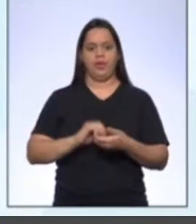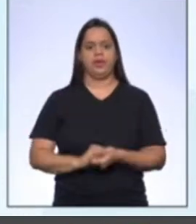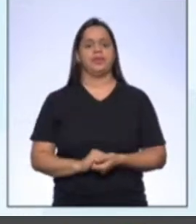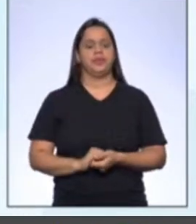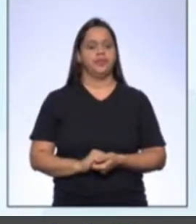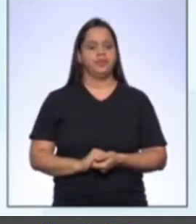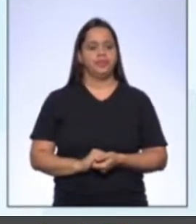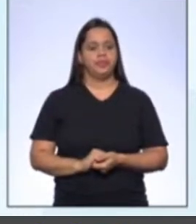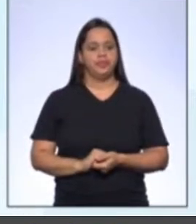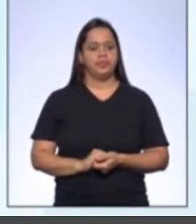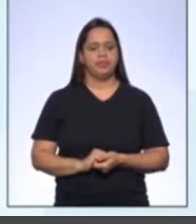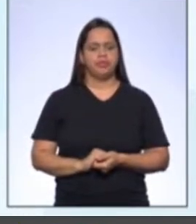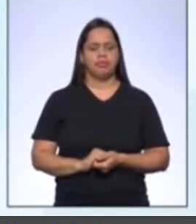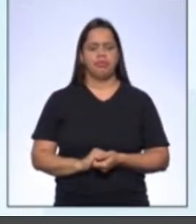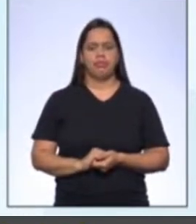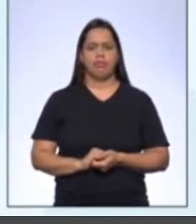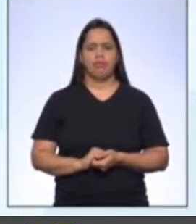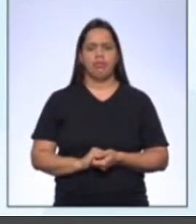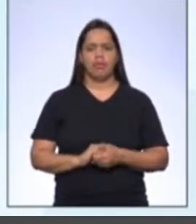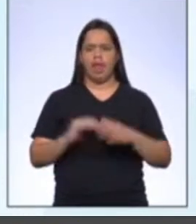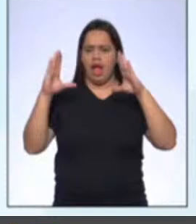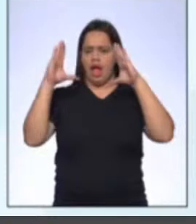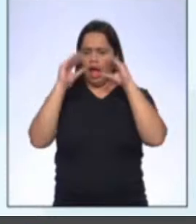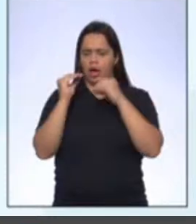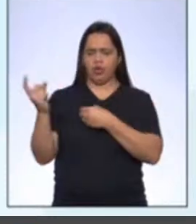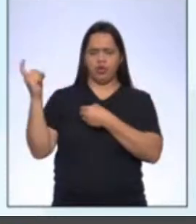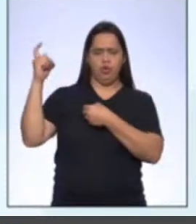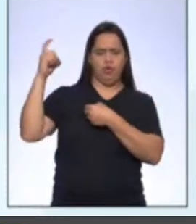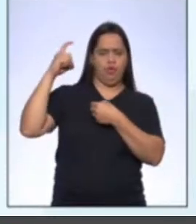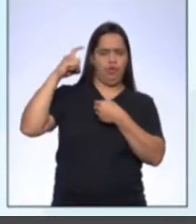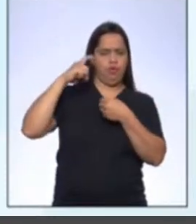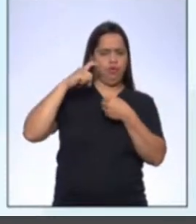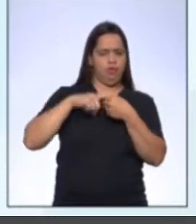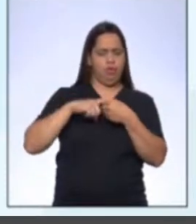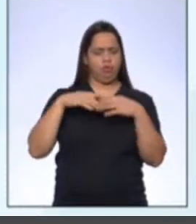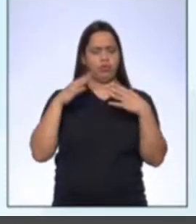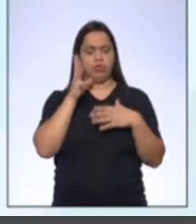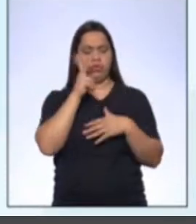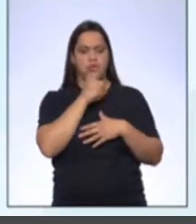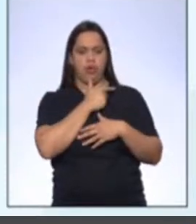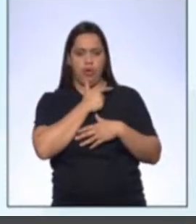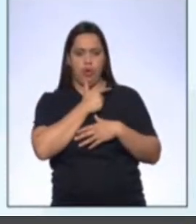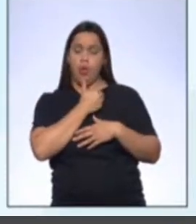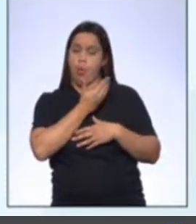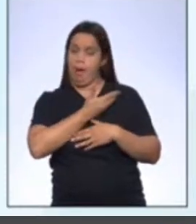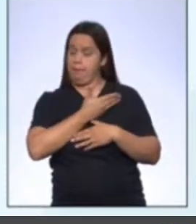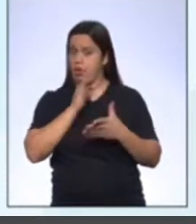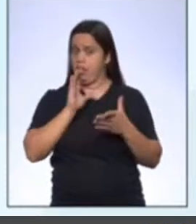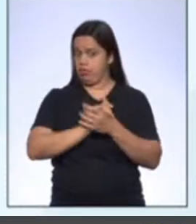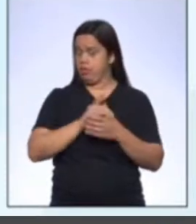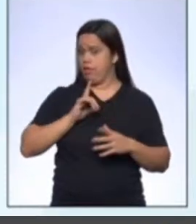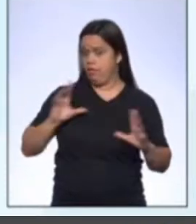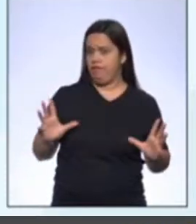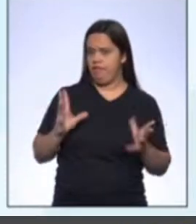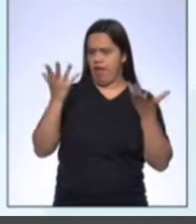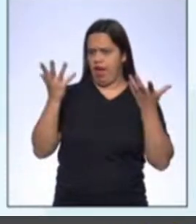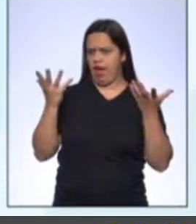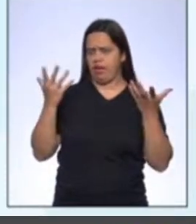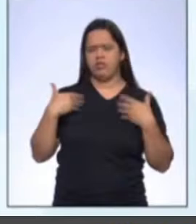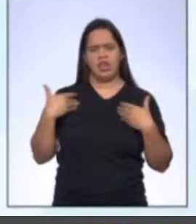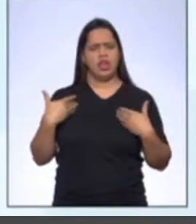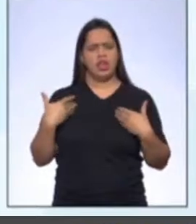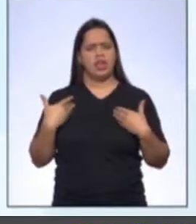Voltei tarde essa noite. Um colega tinha se casado e teve festa. Vim animada, com vontade de